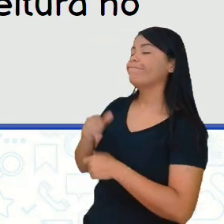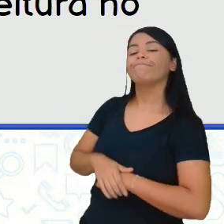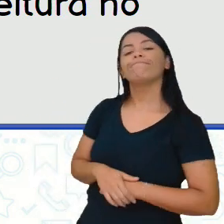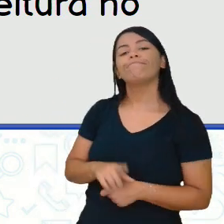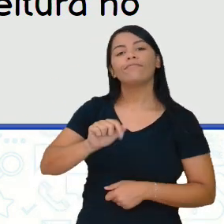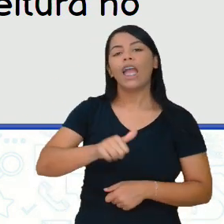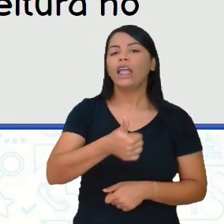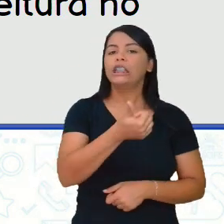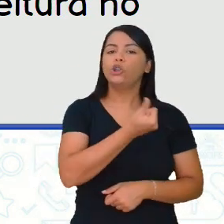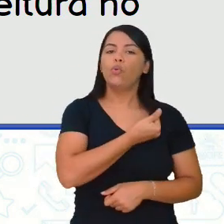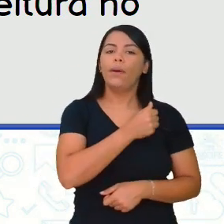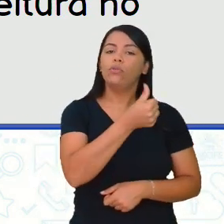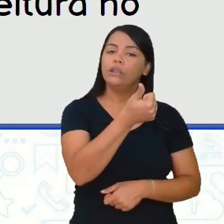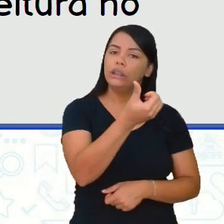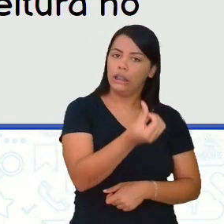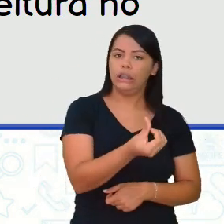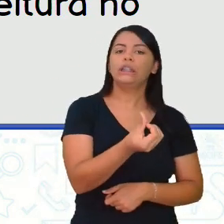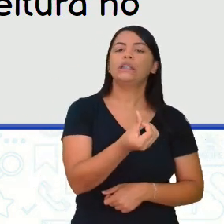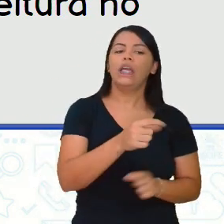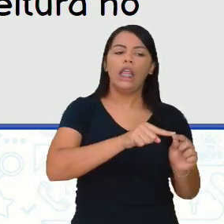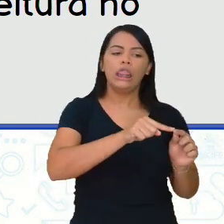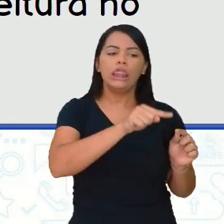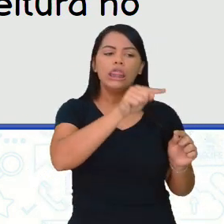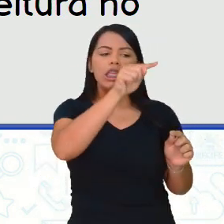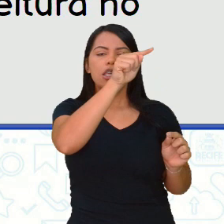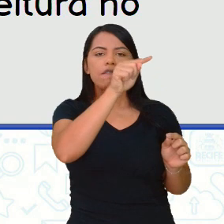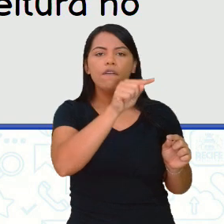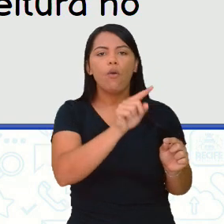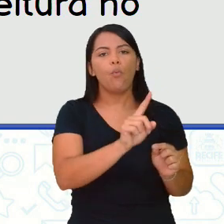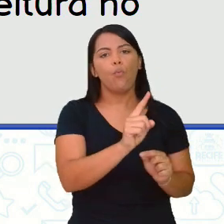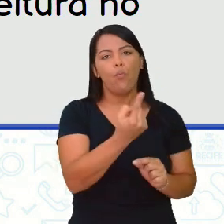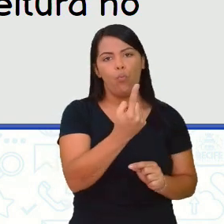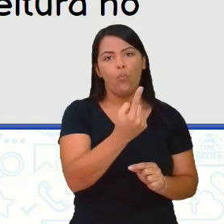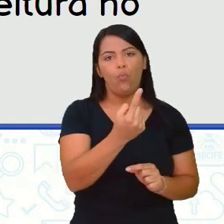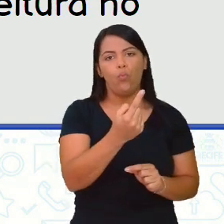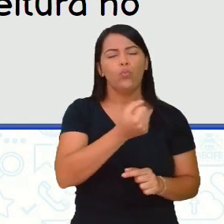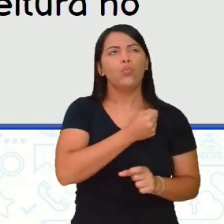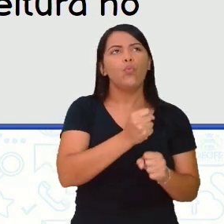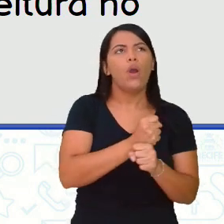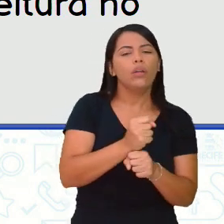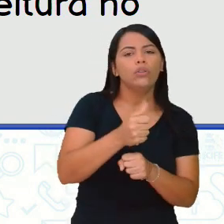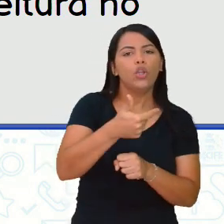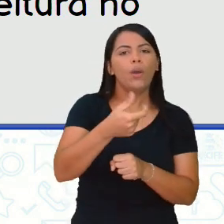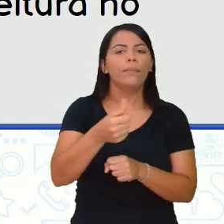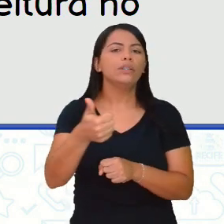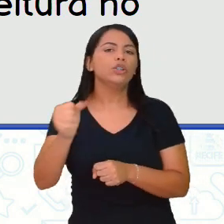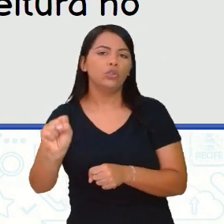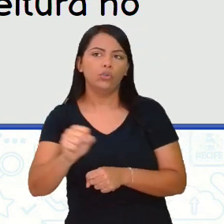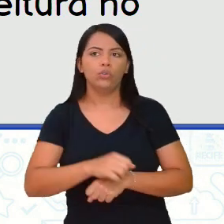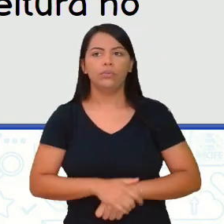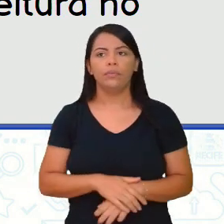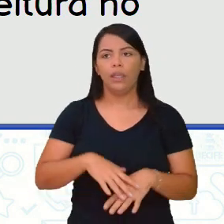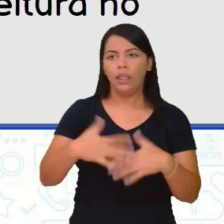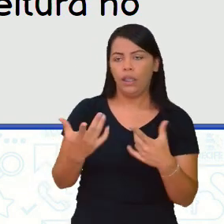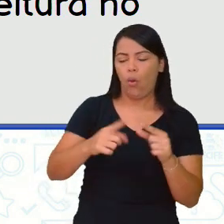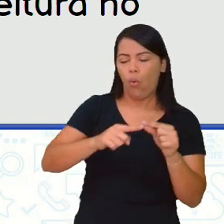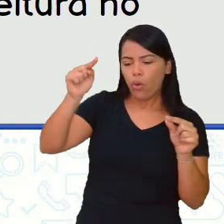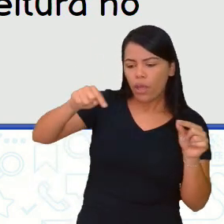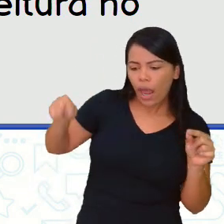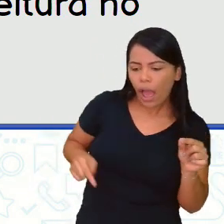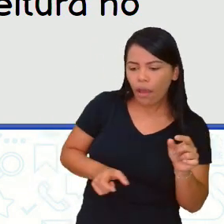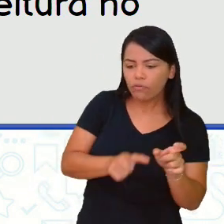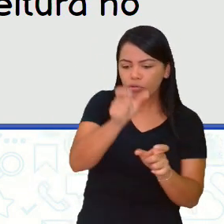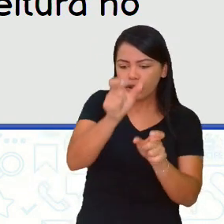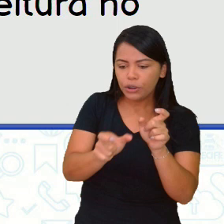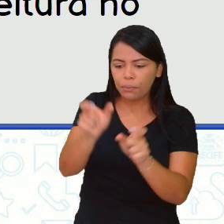questão 16, do nível 1 de 2018. O gráfico de barras mostra a distribuição